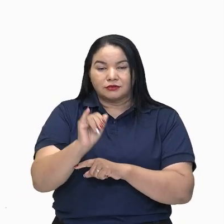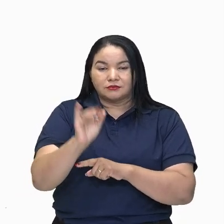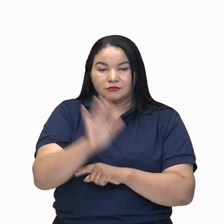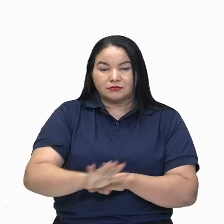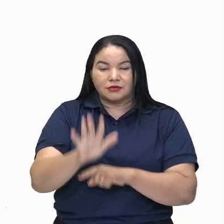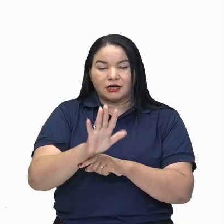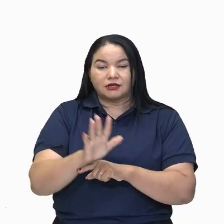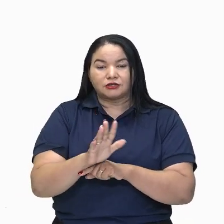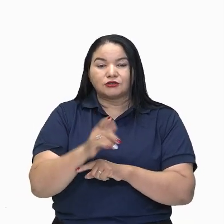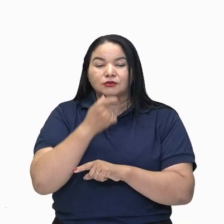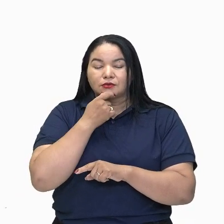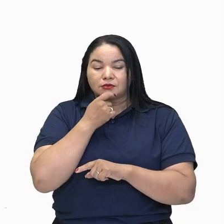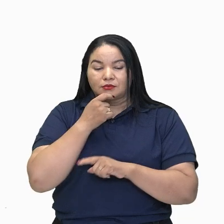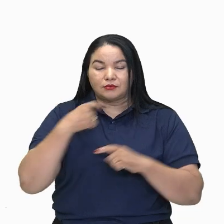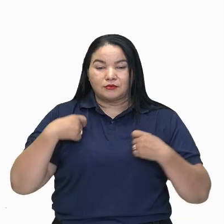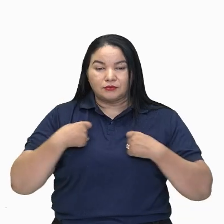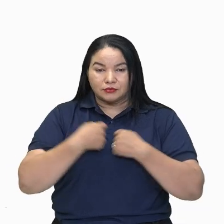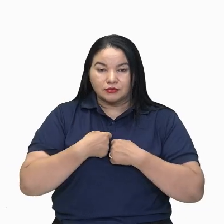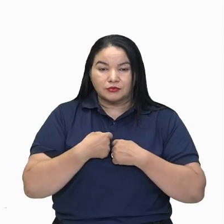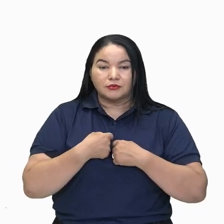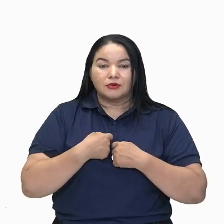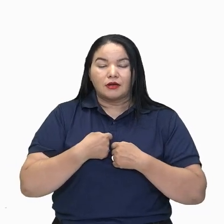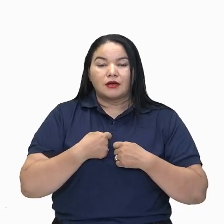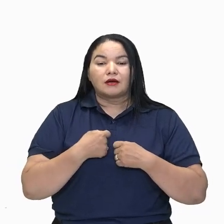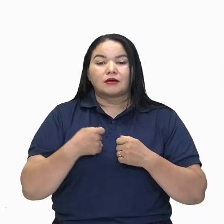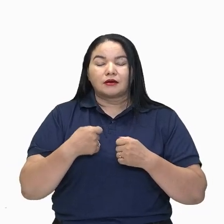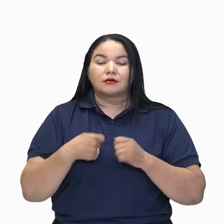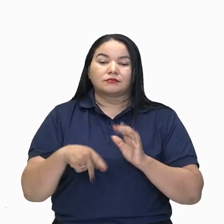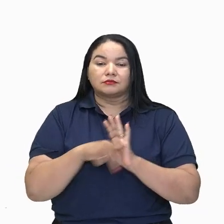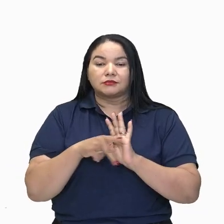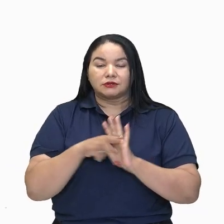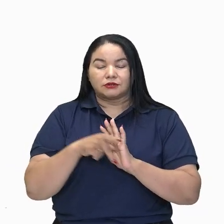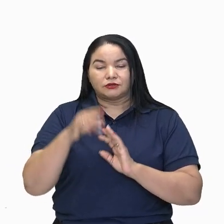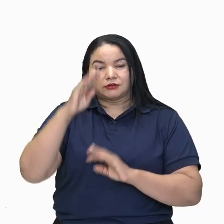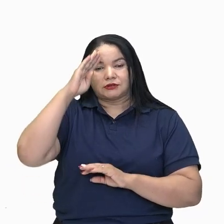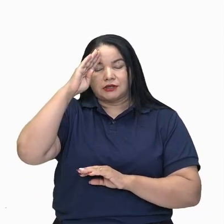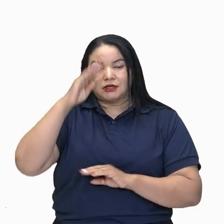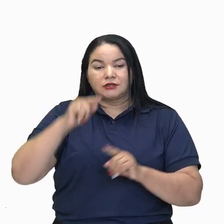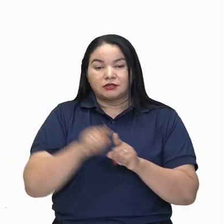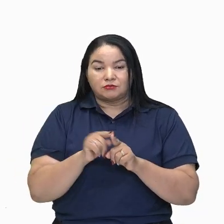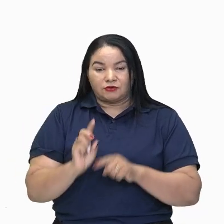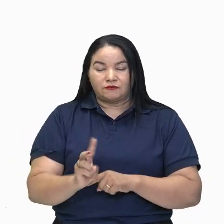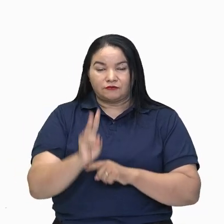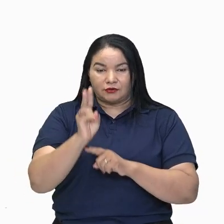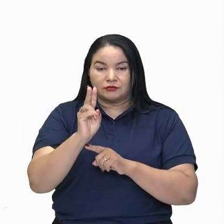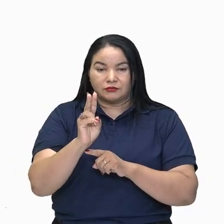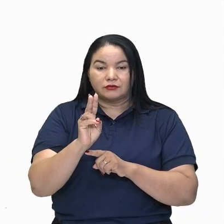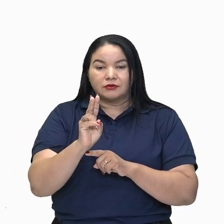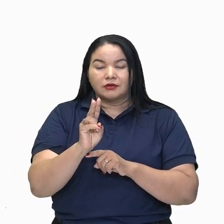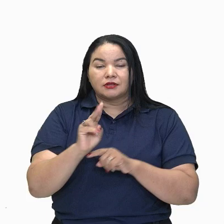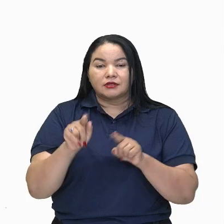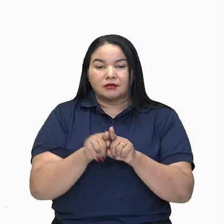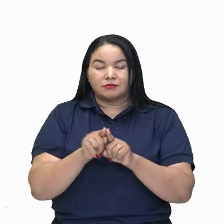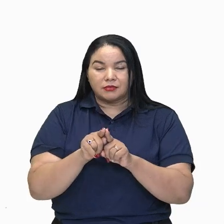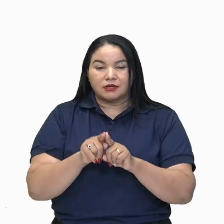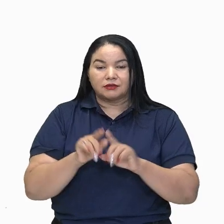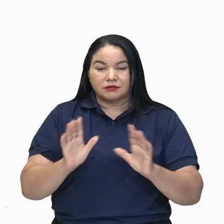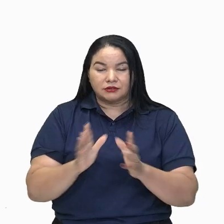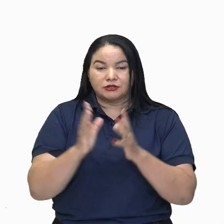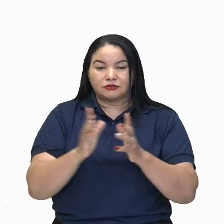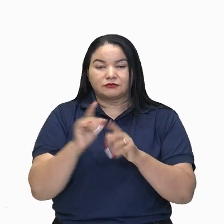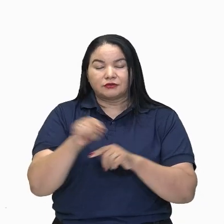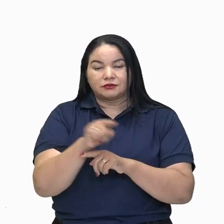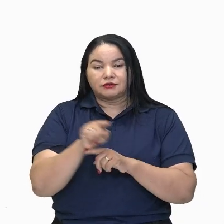em ação, é uma linguagem patriótica e valores institucionais para inspirar respeito